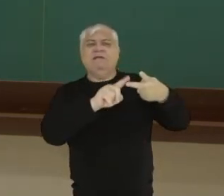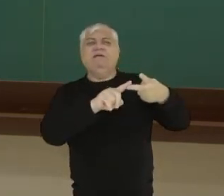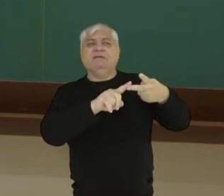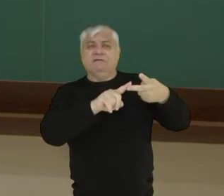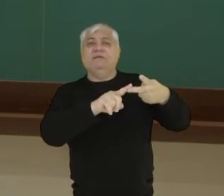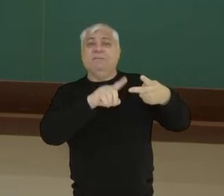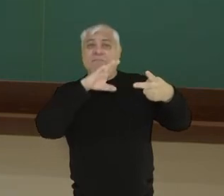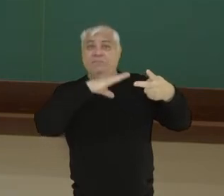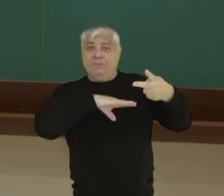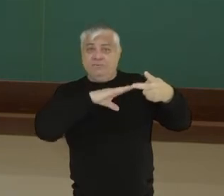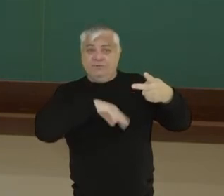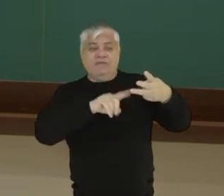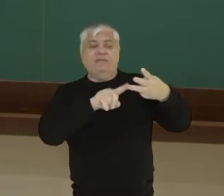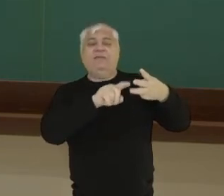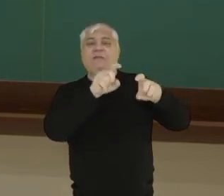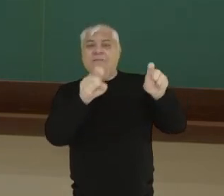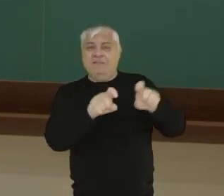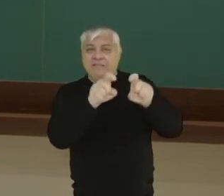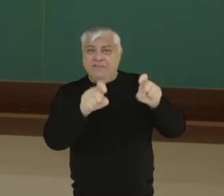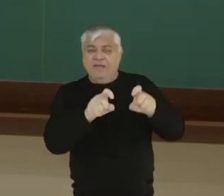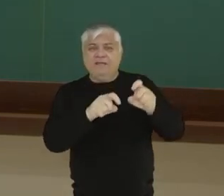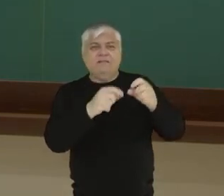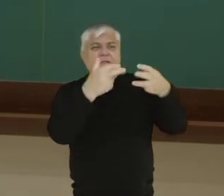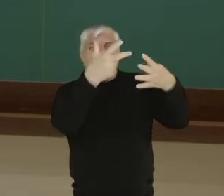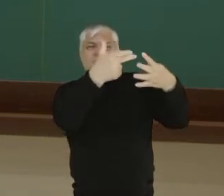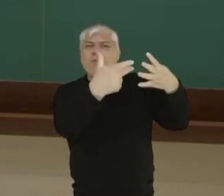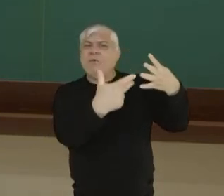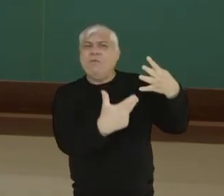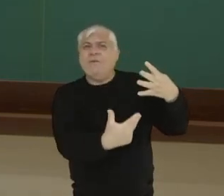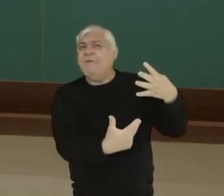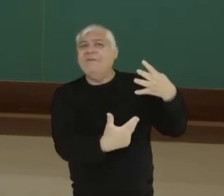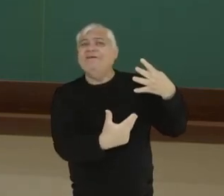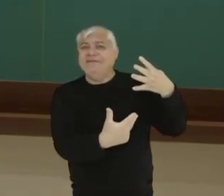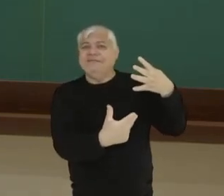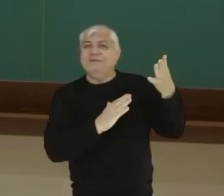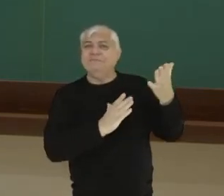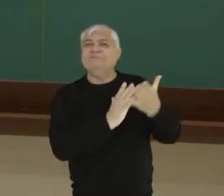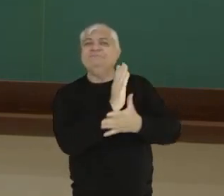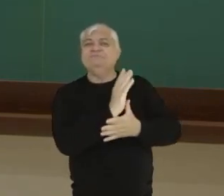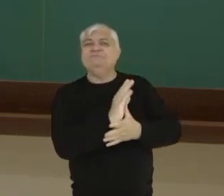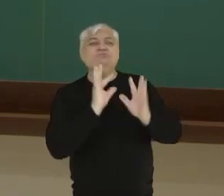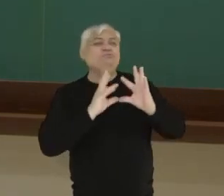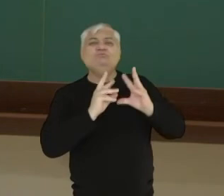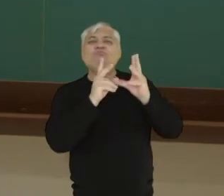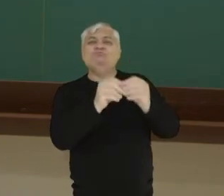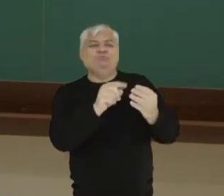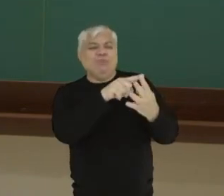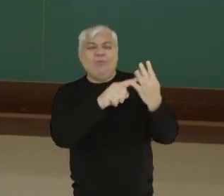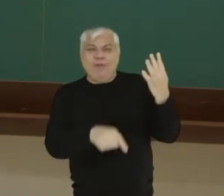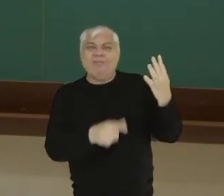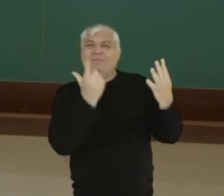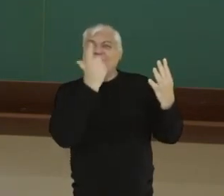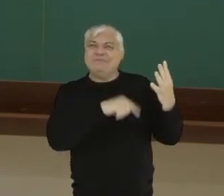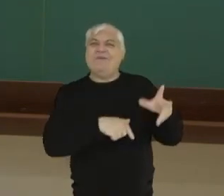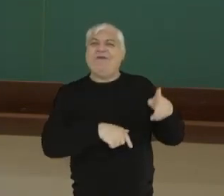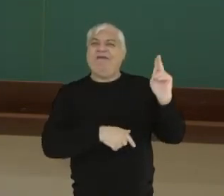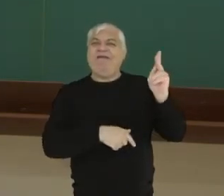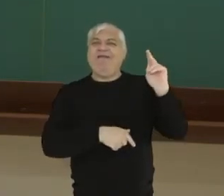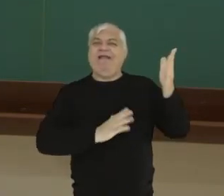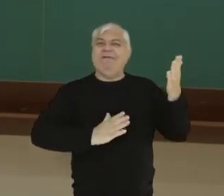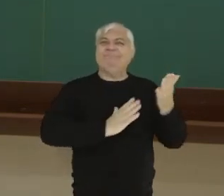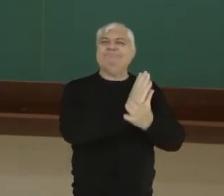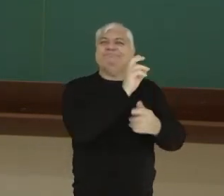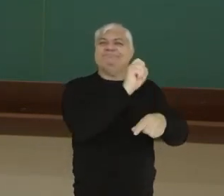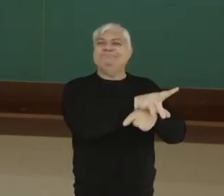nota dele em informática e as outras notas, está muito parecido. Então, ele vai bem nas quatro áreas, diferente do